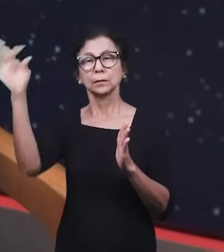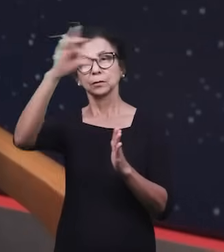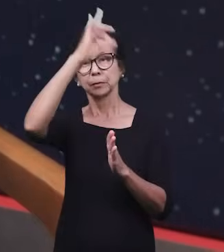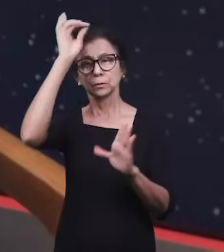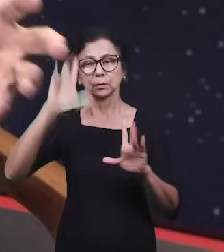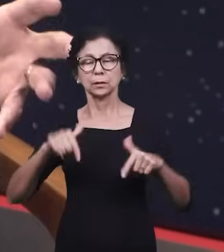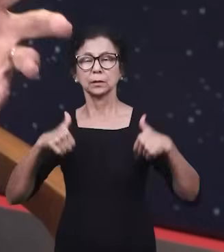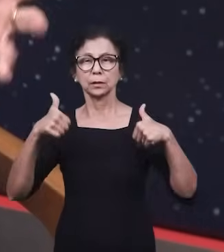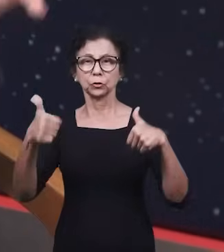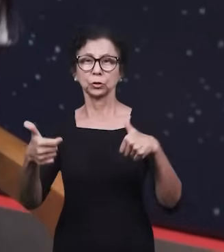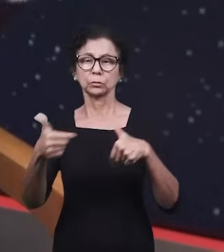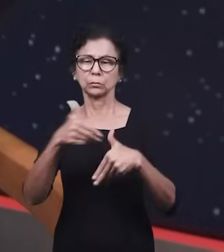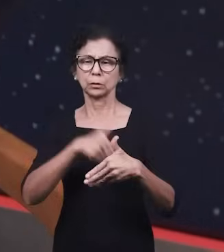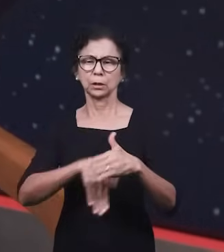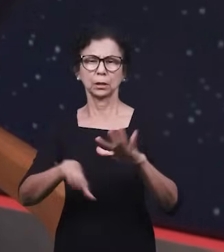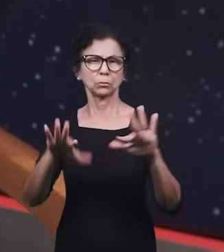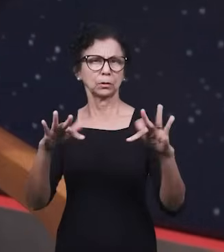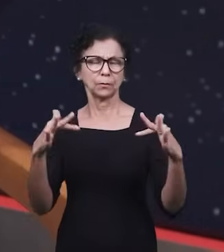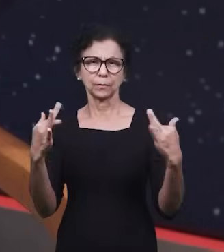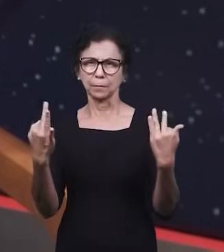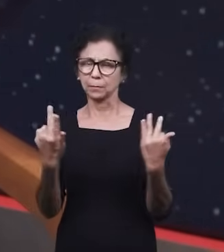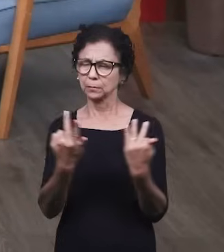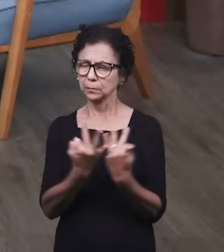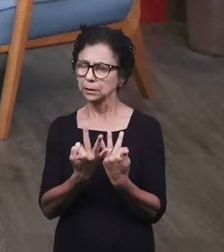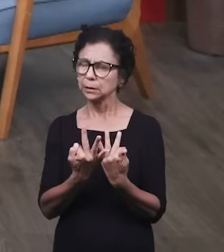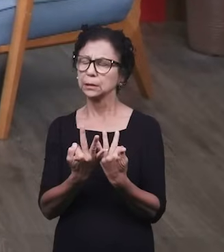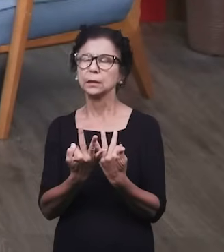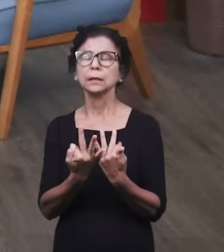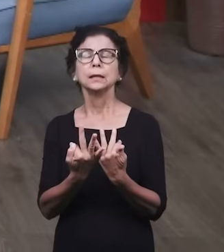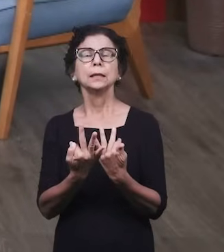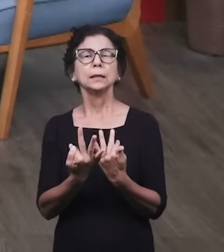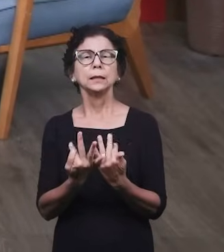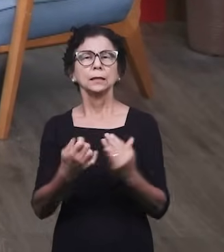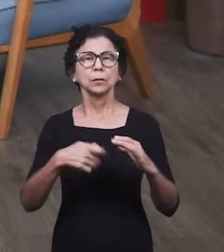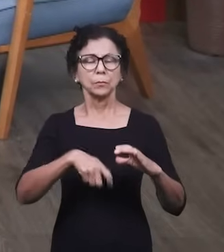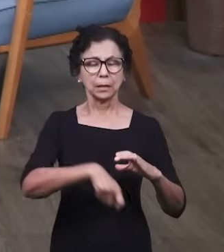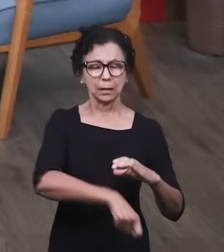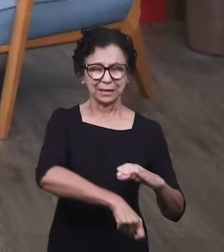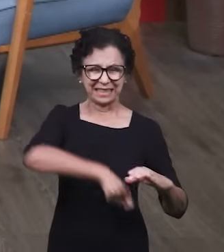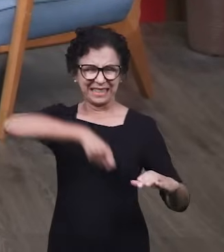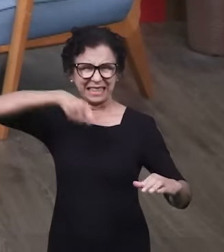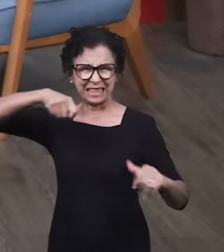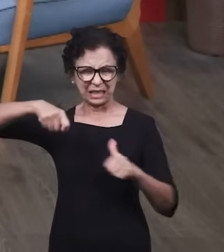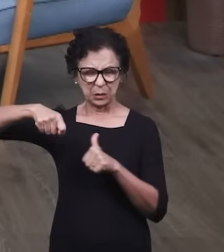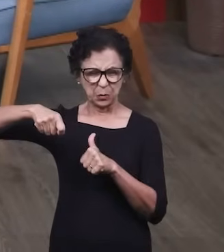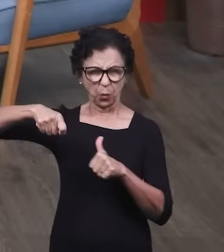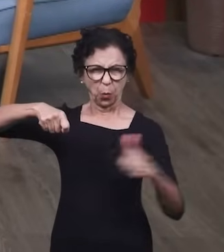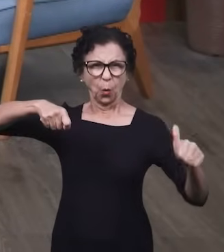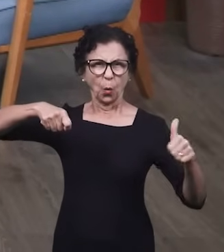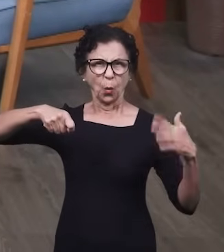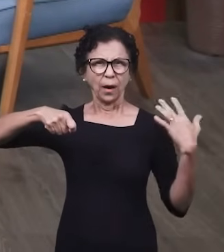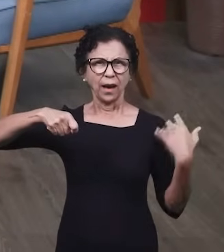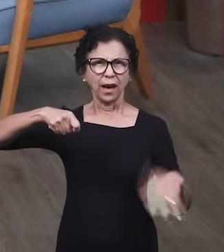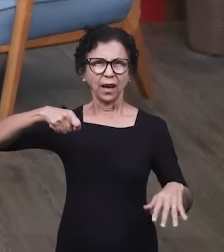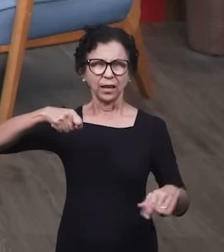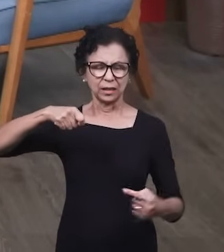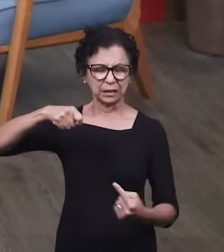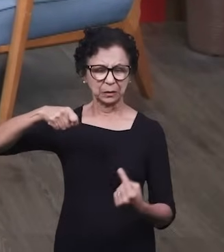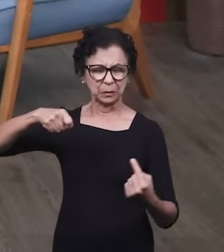é a revelação. É uma aguda espada porque ela vai cortando,